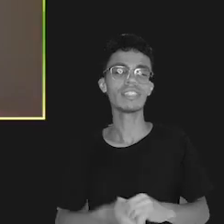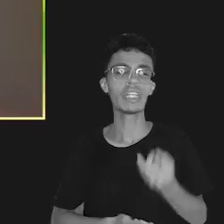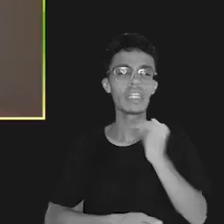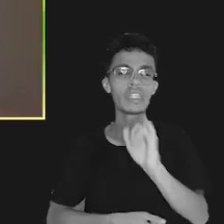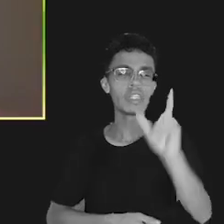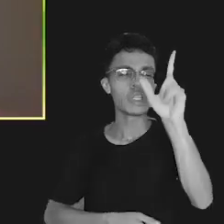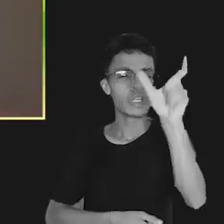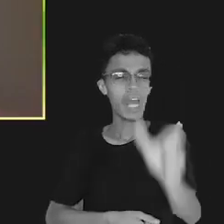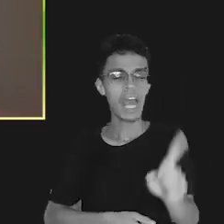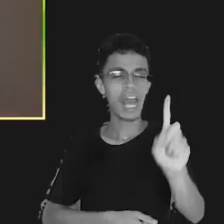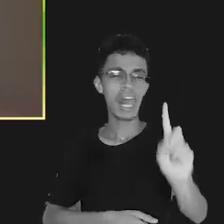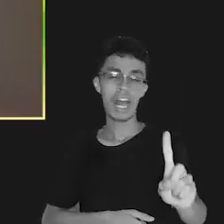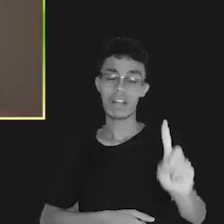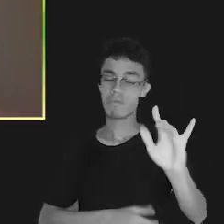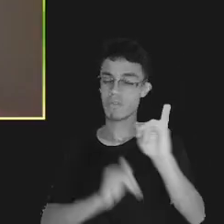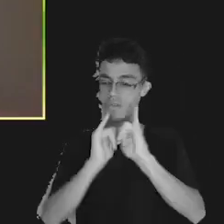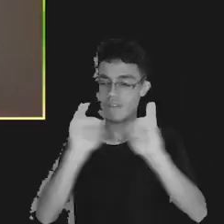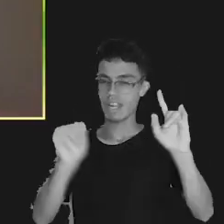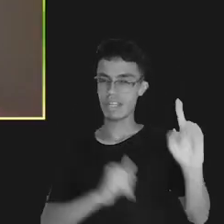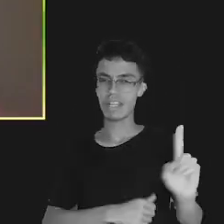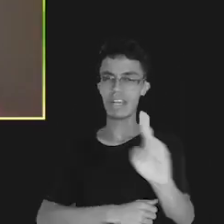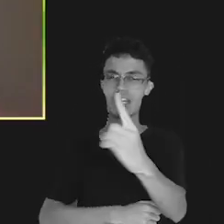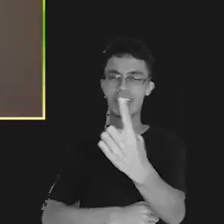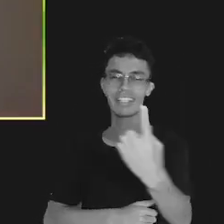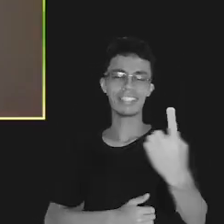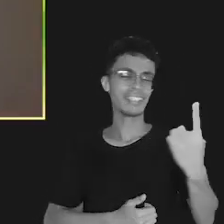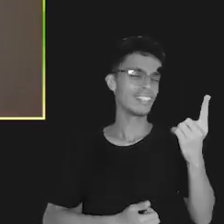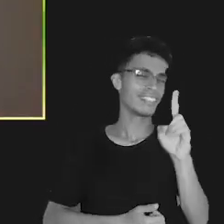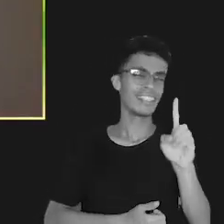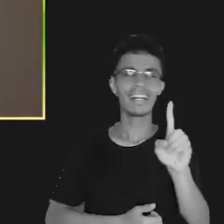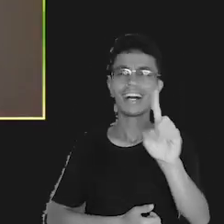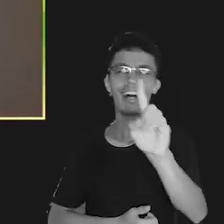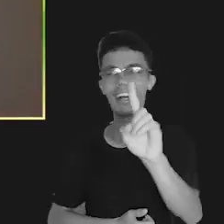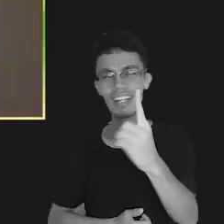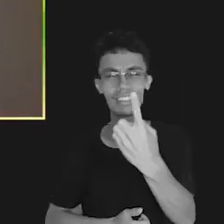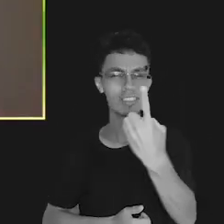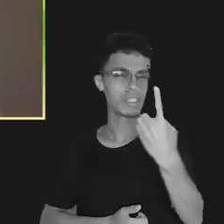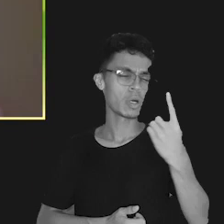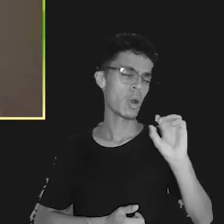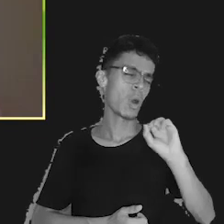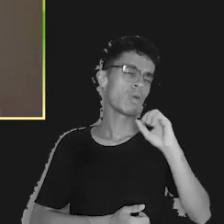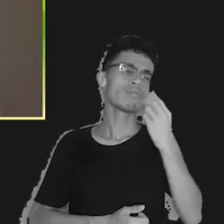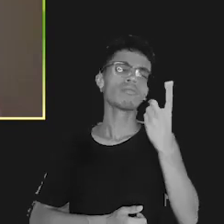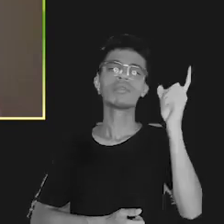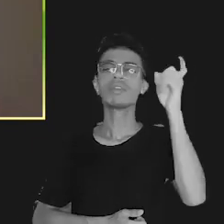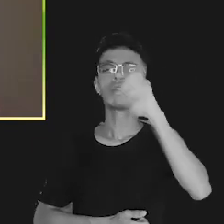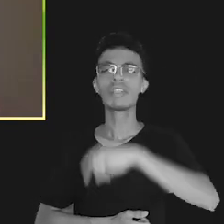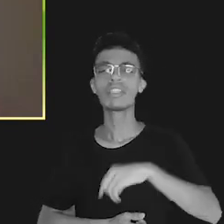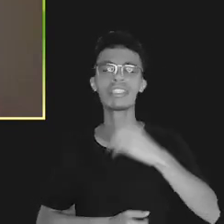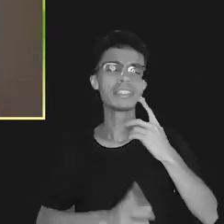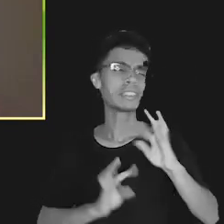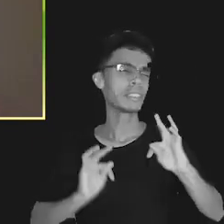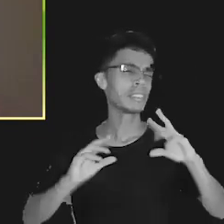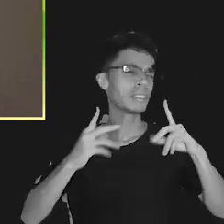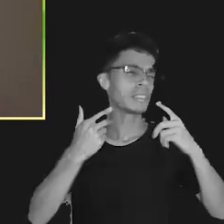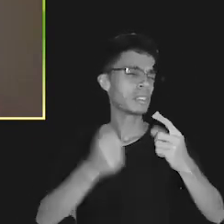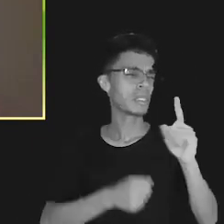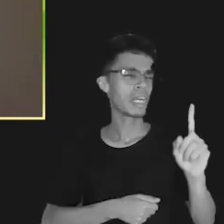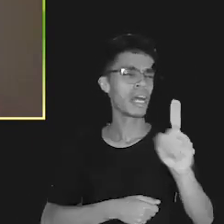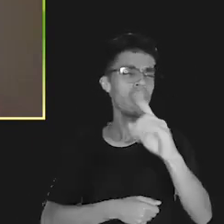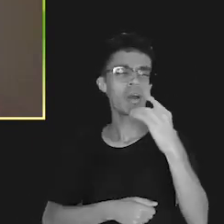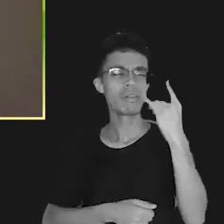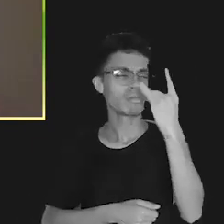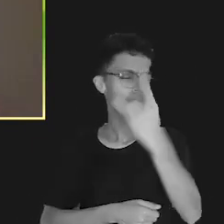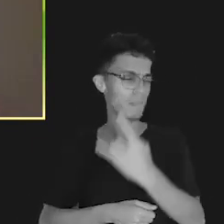Se o homem que a gente diz que se move, ai, que se move ou não, ai, que se move ou não. Se tudo é ou se é tudo